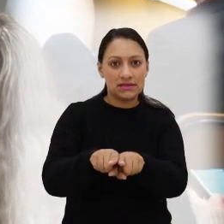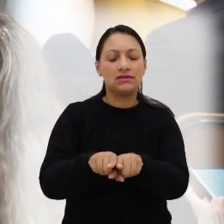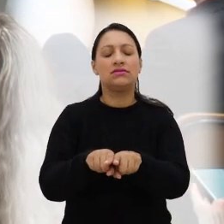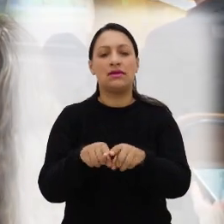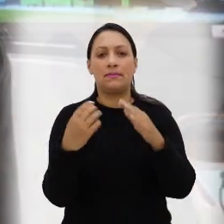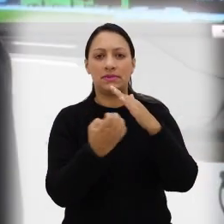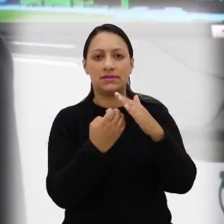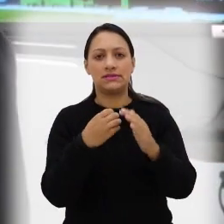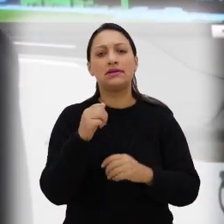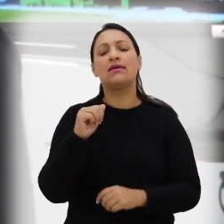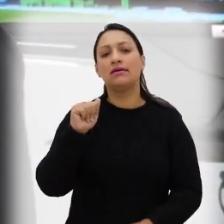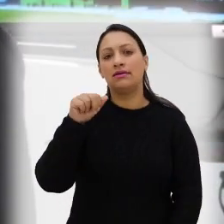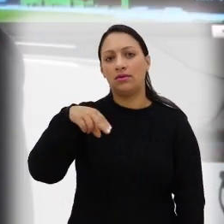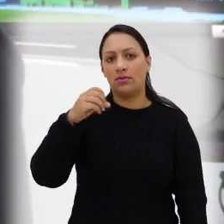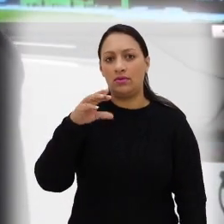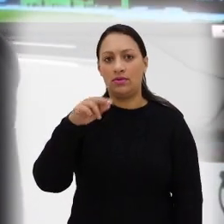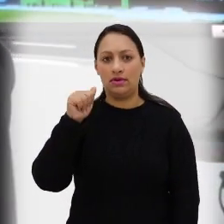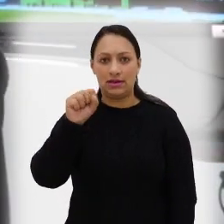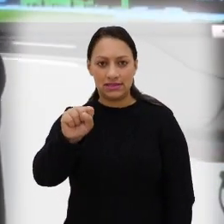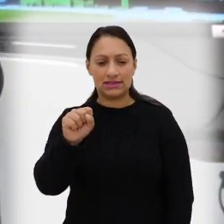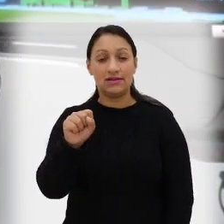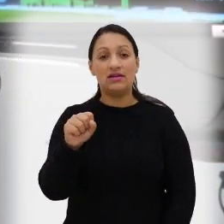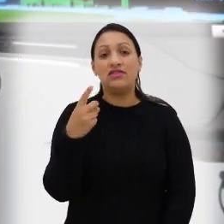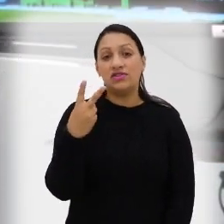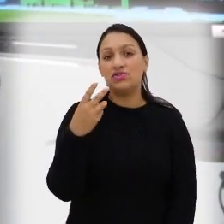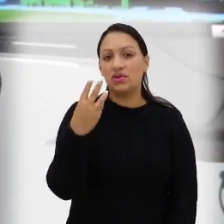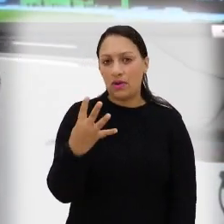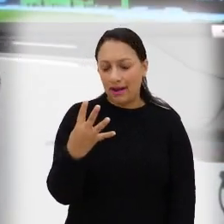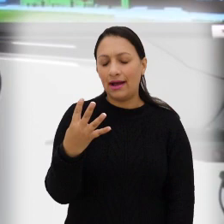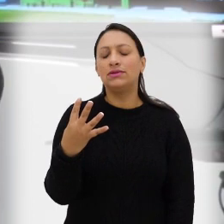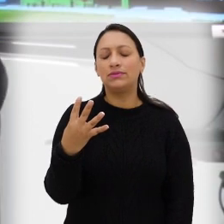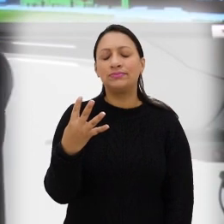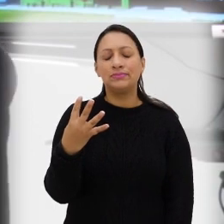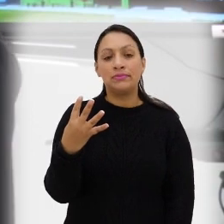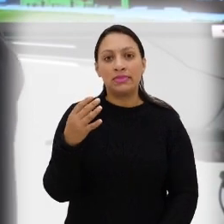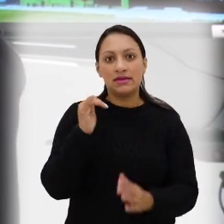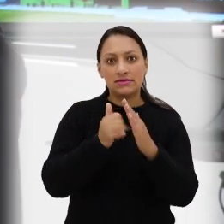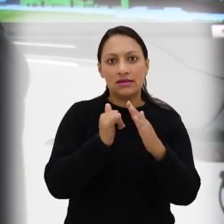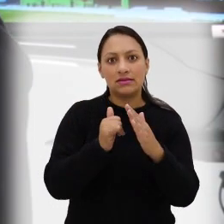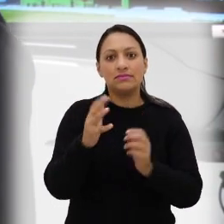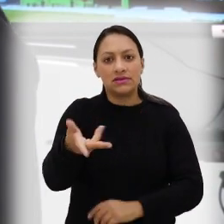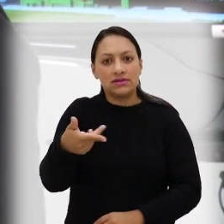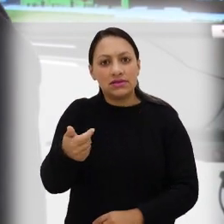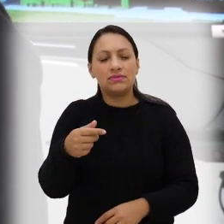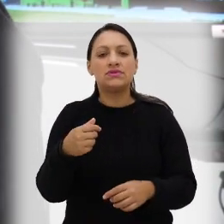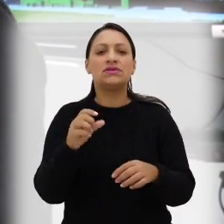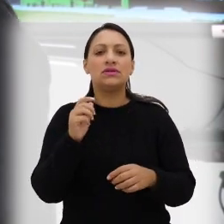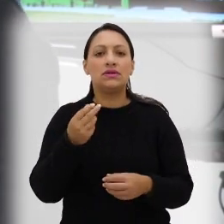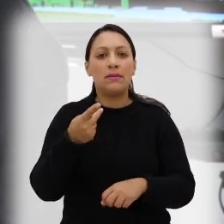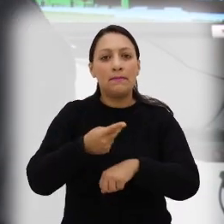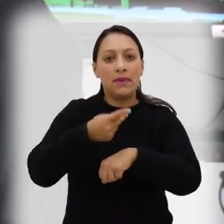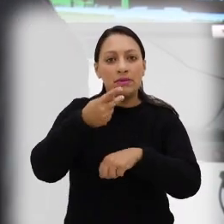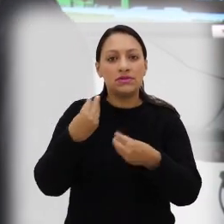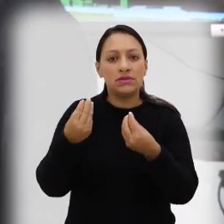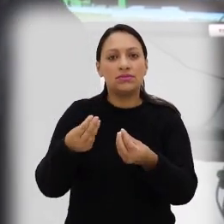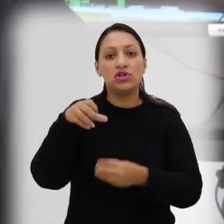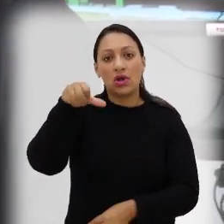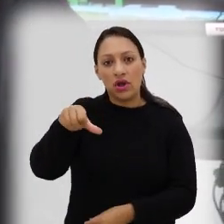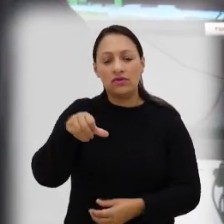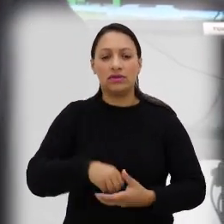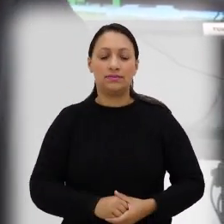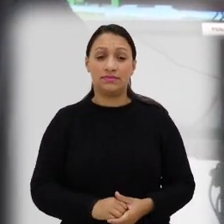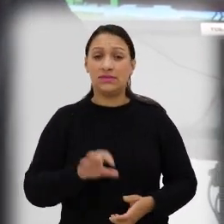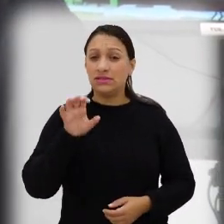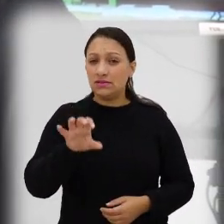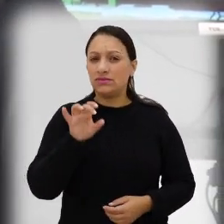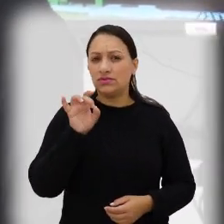aceleramos 24 startups e premiamos 9 dessas. E estes são apenas alguns números referentes ao